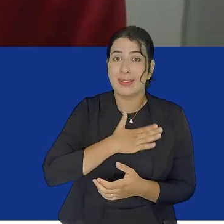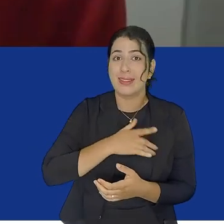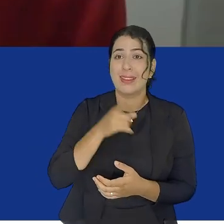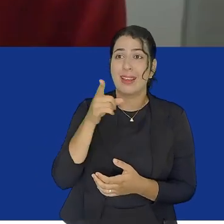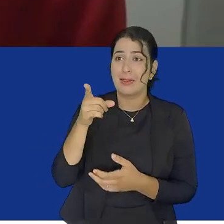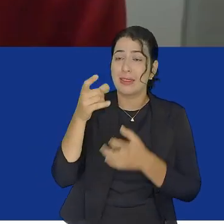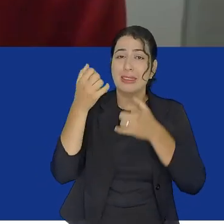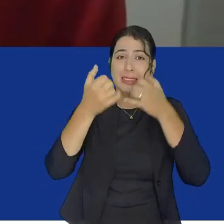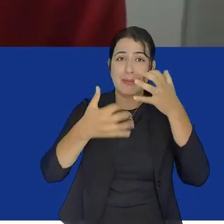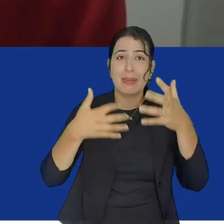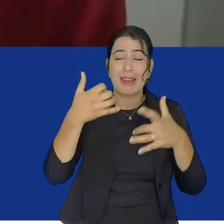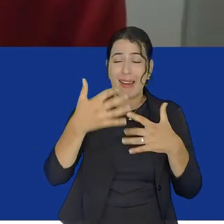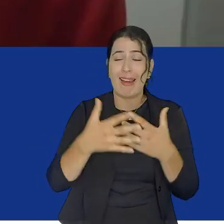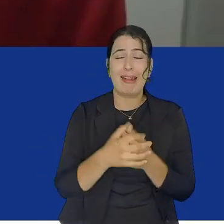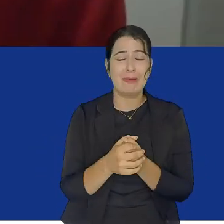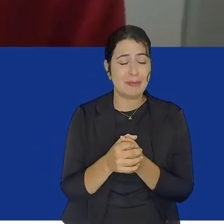né, a partir de um outro lugar, né?